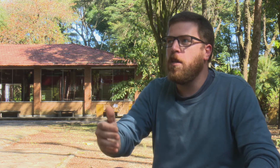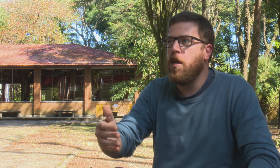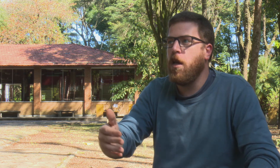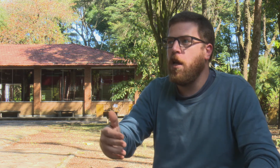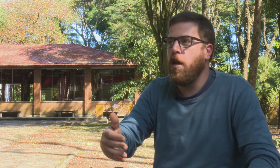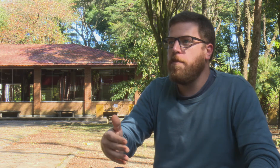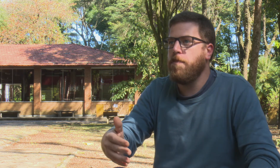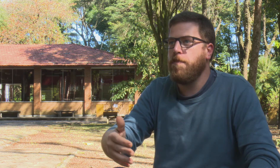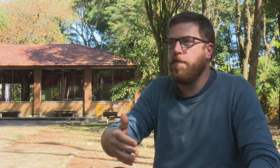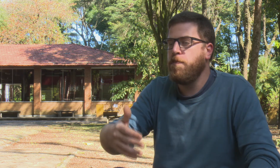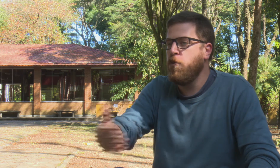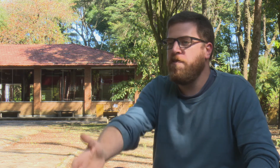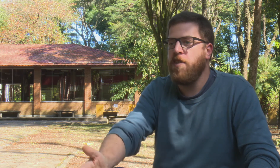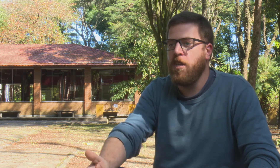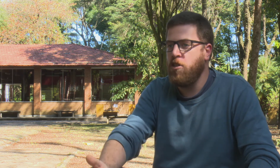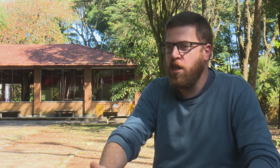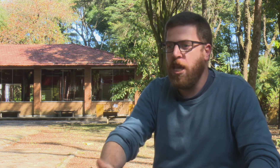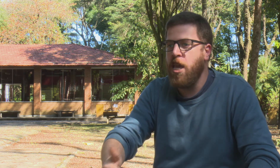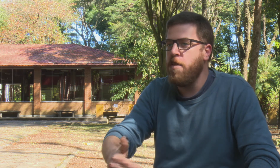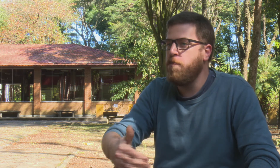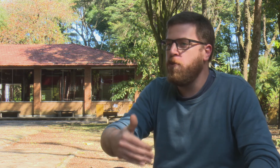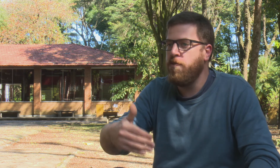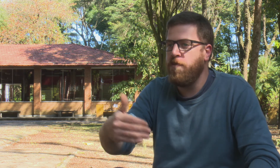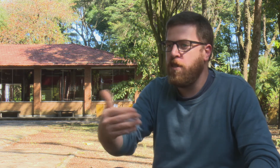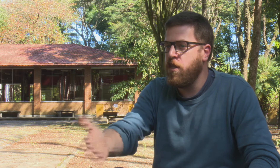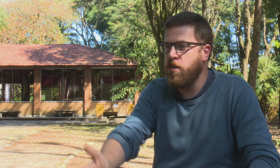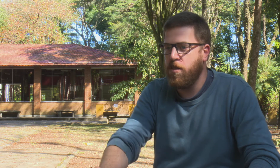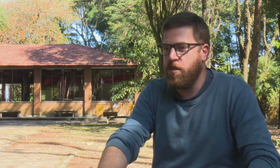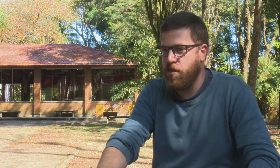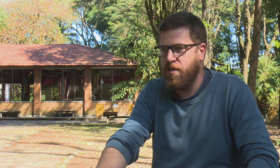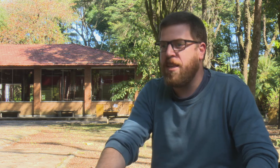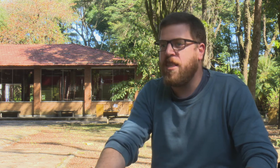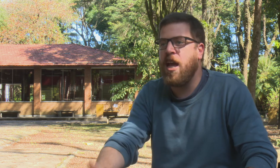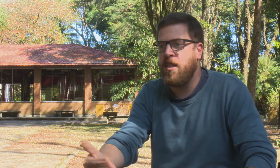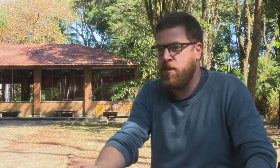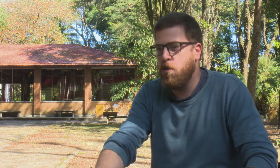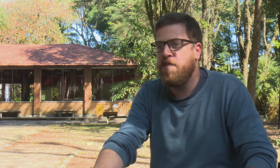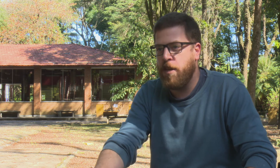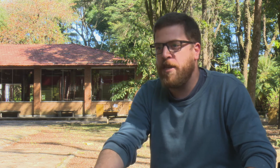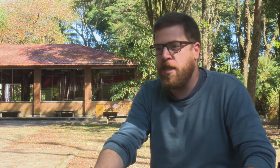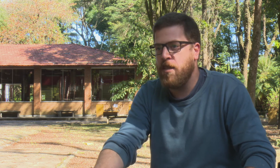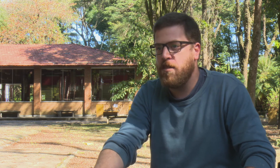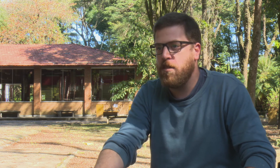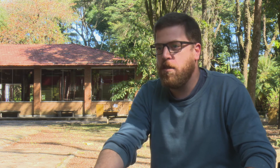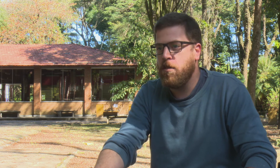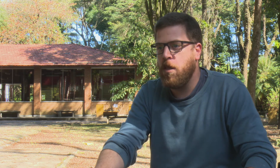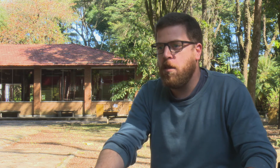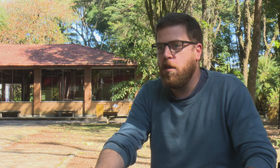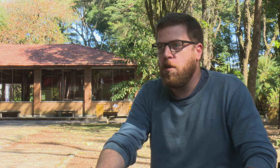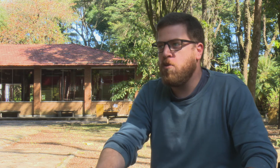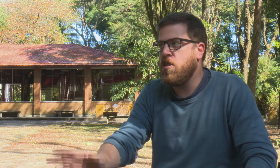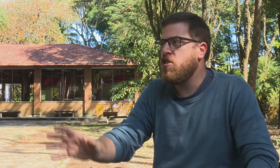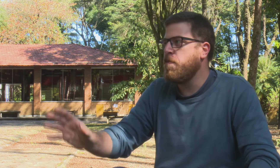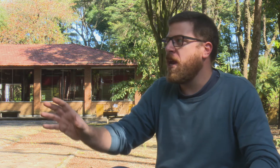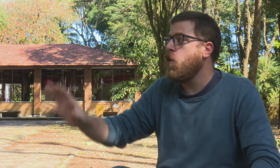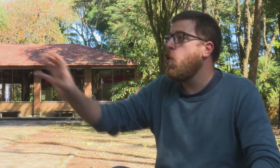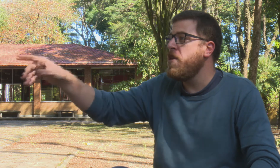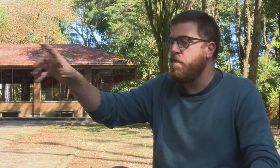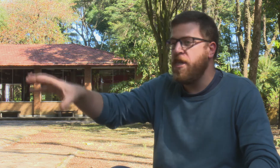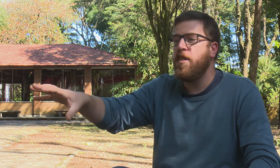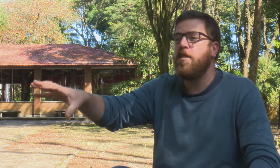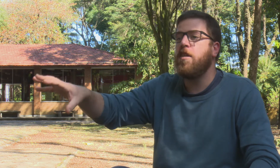vir por via de lei, por vias estatais e governamentais, né? Ou seja,